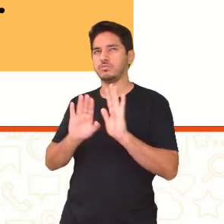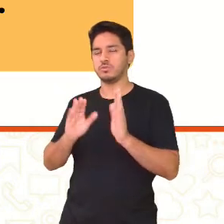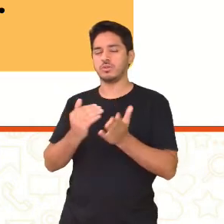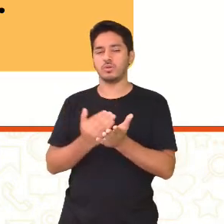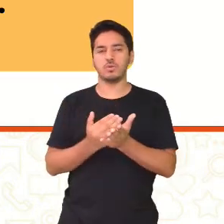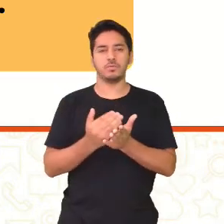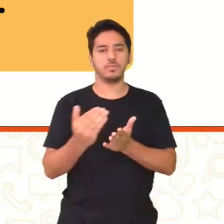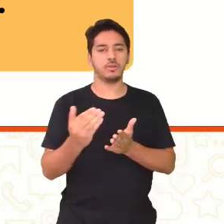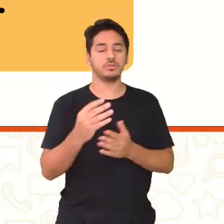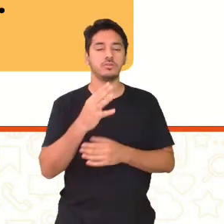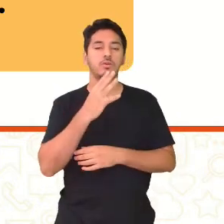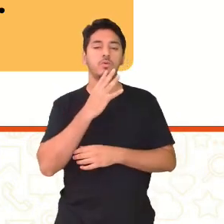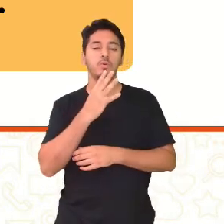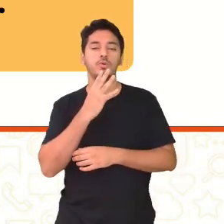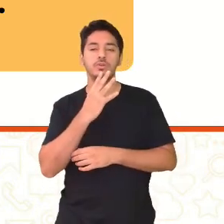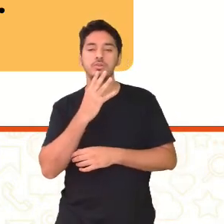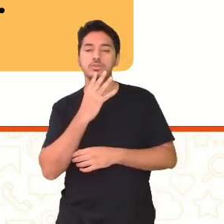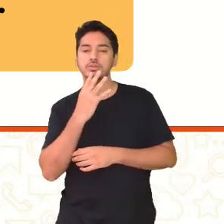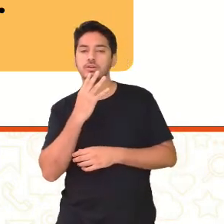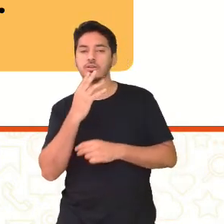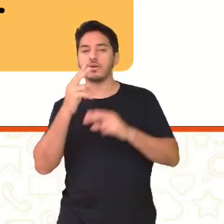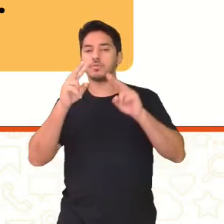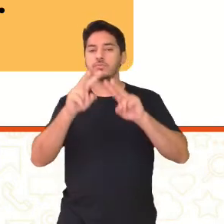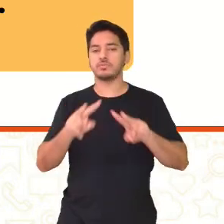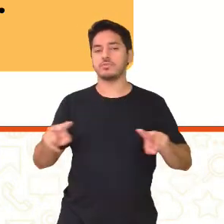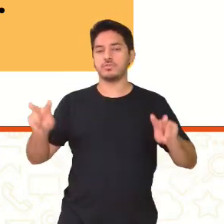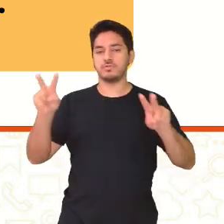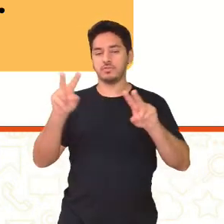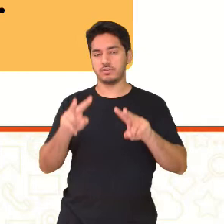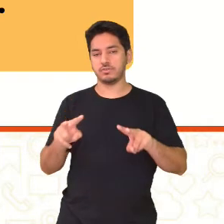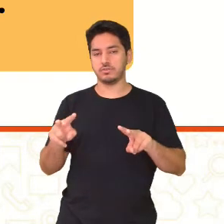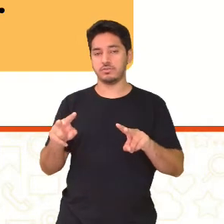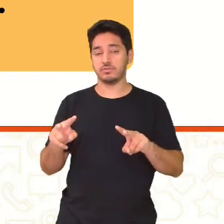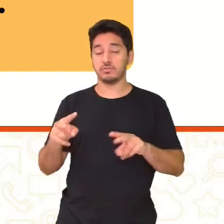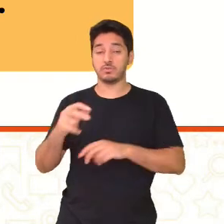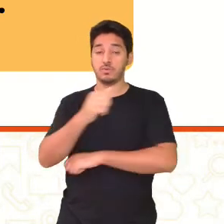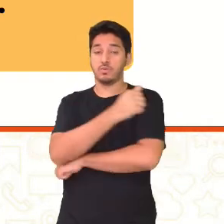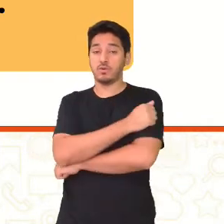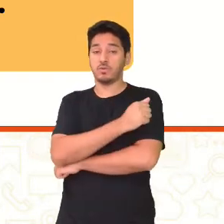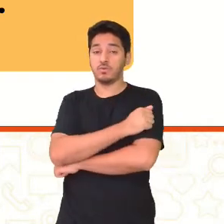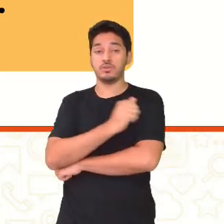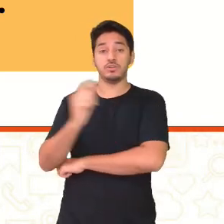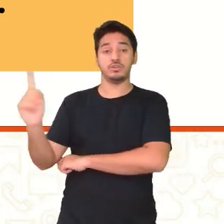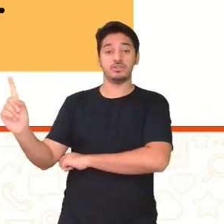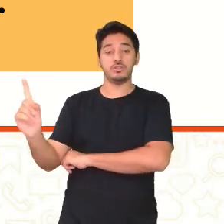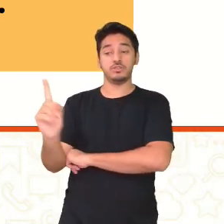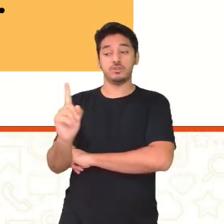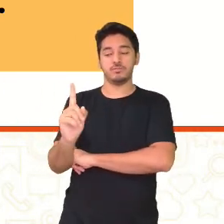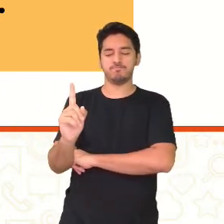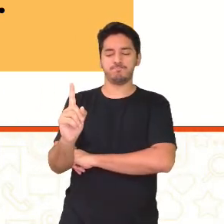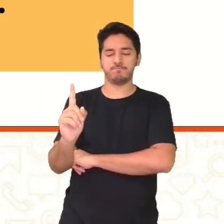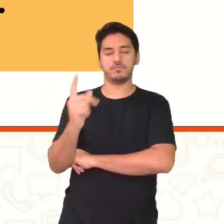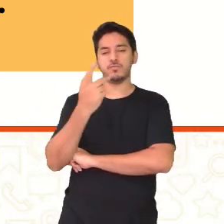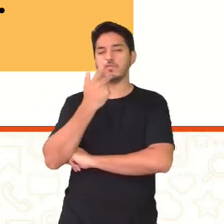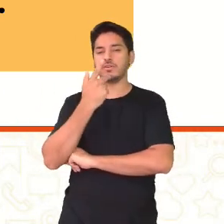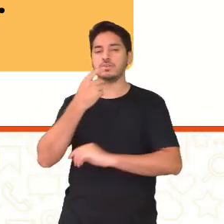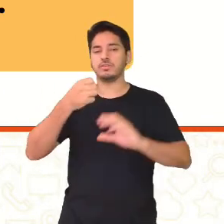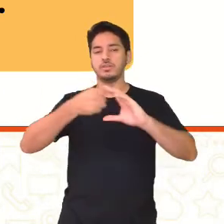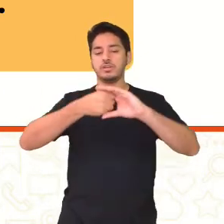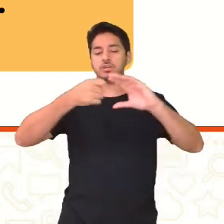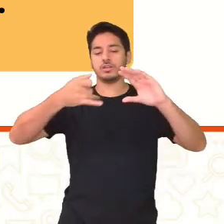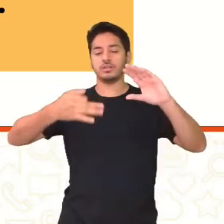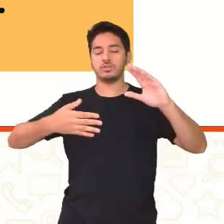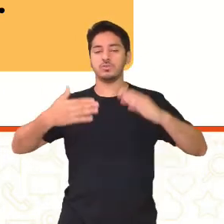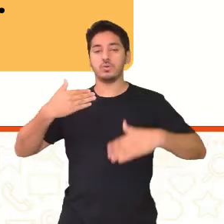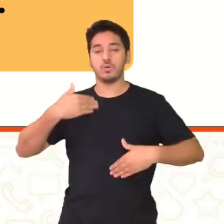começa a conhecer, a observar, porque esse estudante ele chega. E quando falamos das características